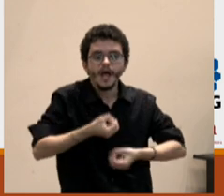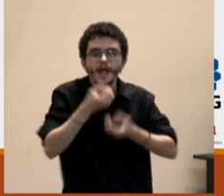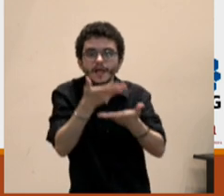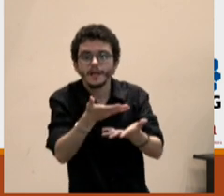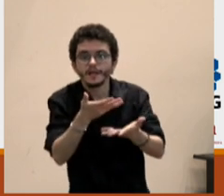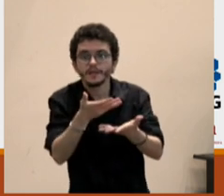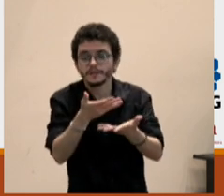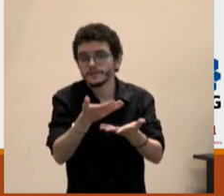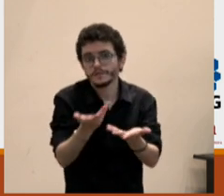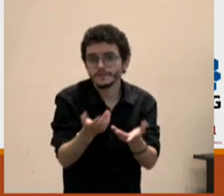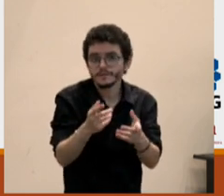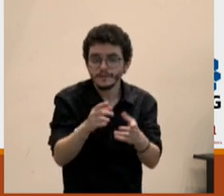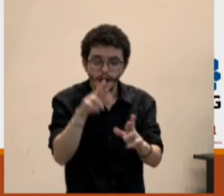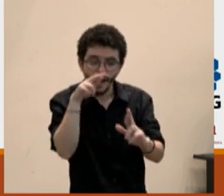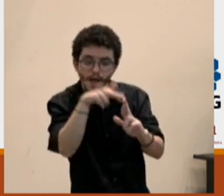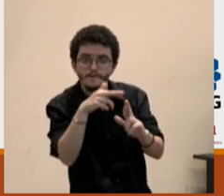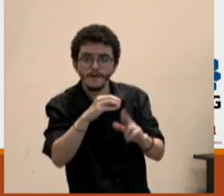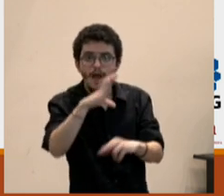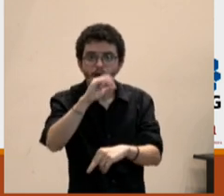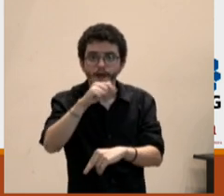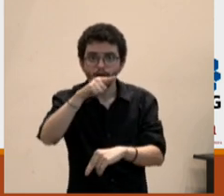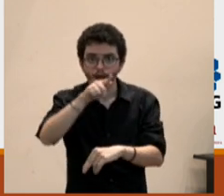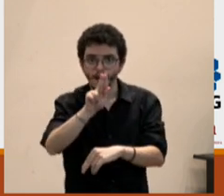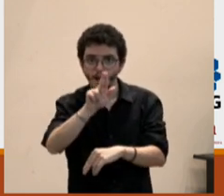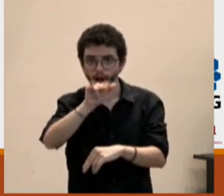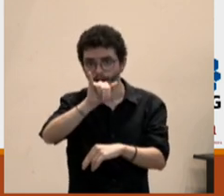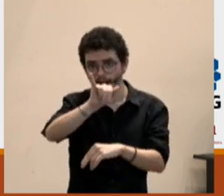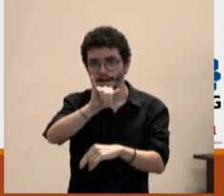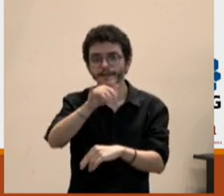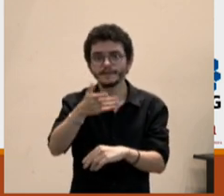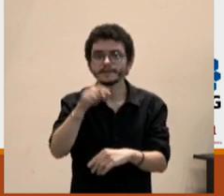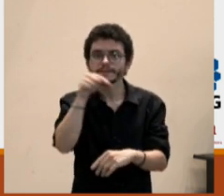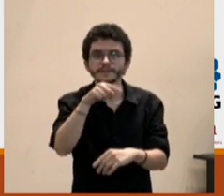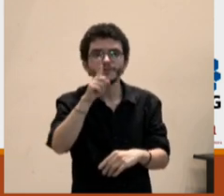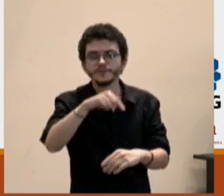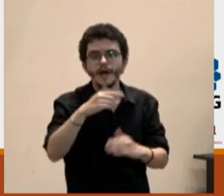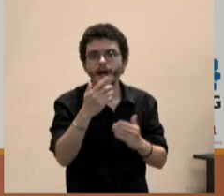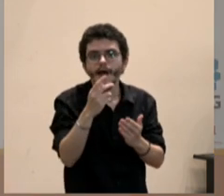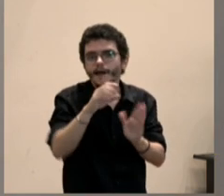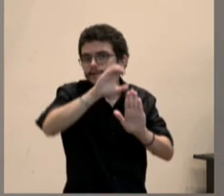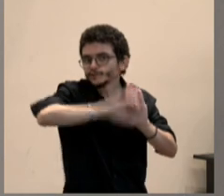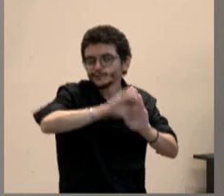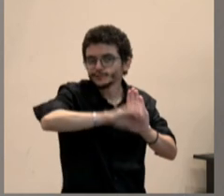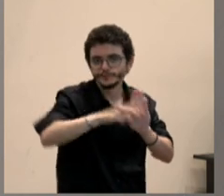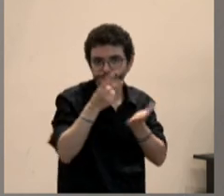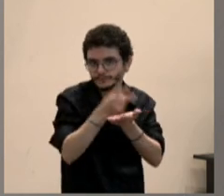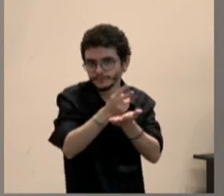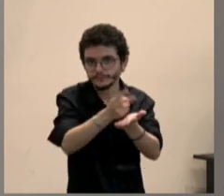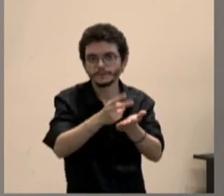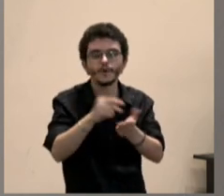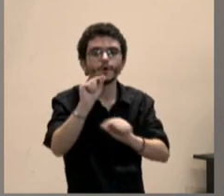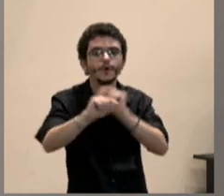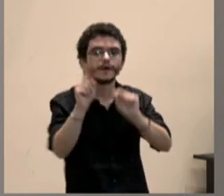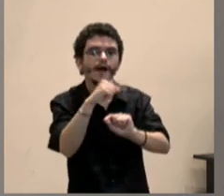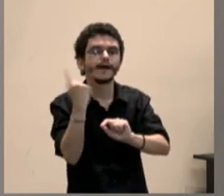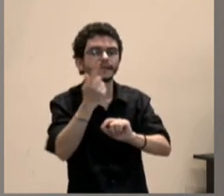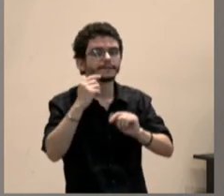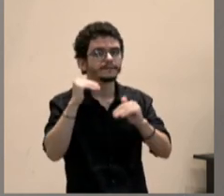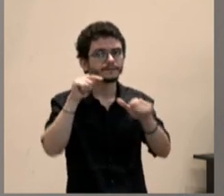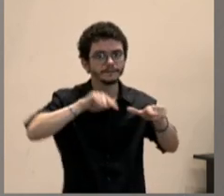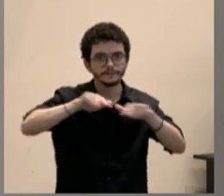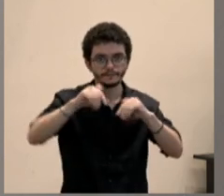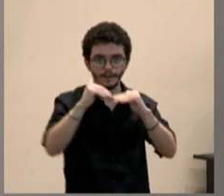como referência o CAC. Ou seja, o CAC é constitucional, porque a linha que a gente está trabalhando no